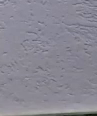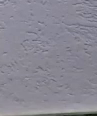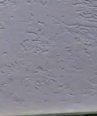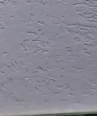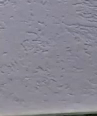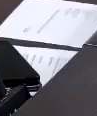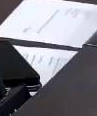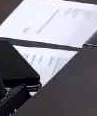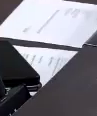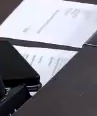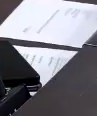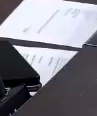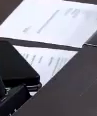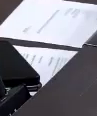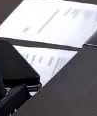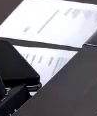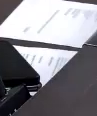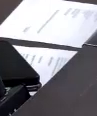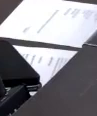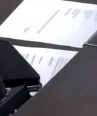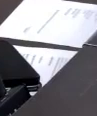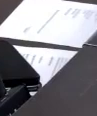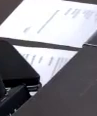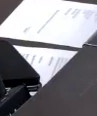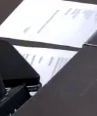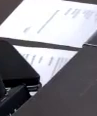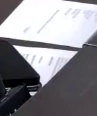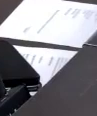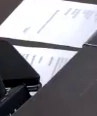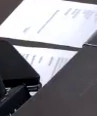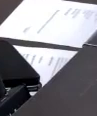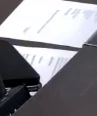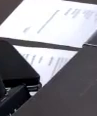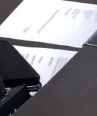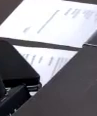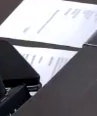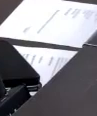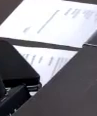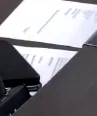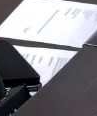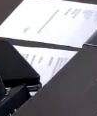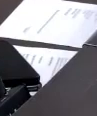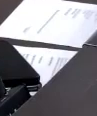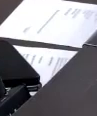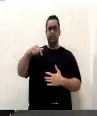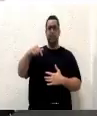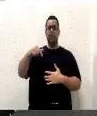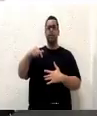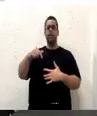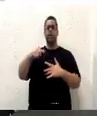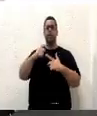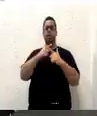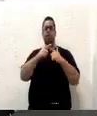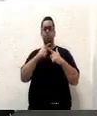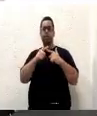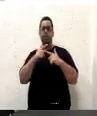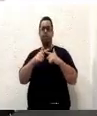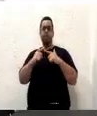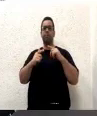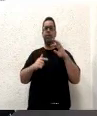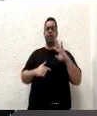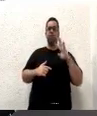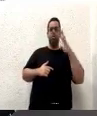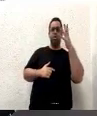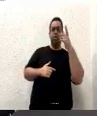que eu sempre falo. É muito bom a gente ter um mandato, a gente corre atrás, busca resolver os problemas da cidade, como a gente sempre